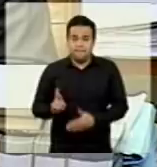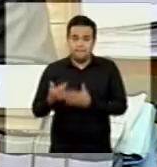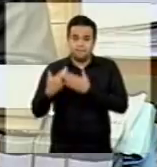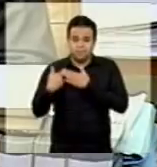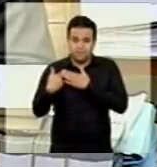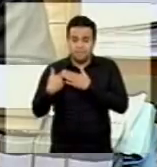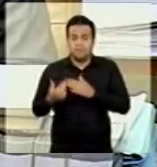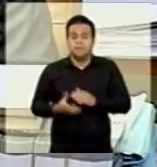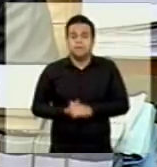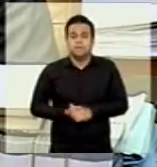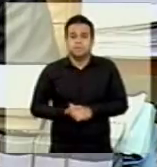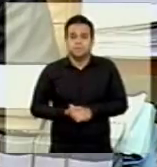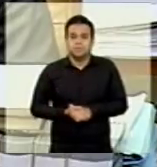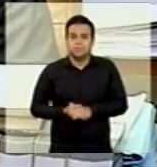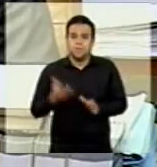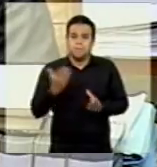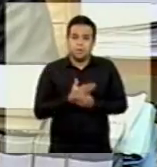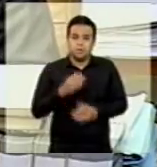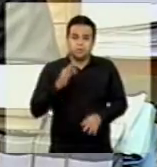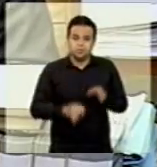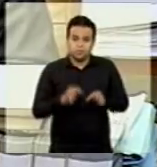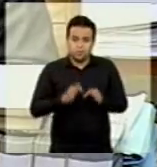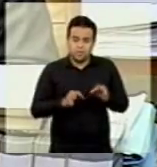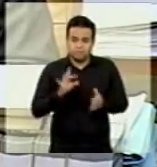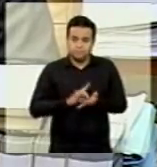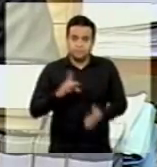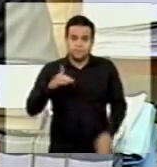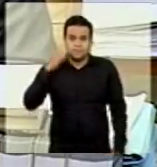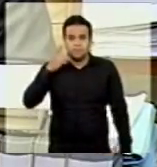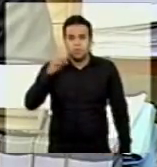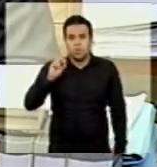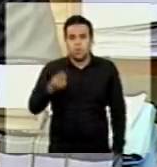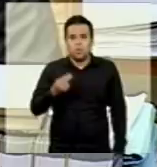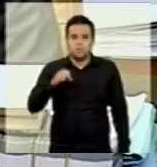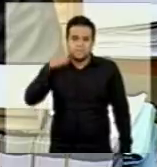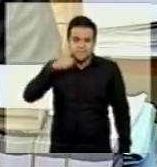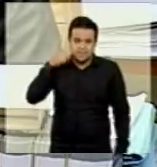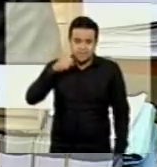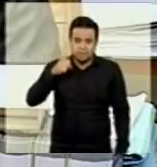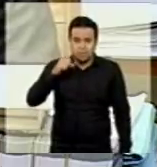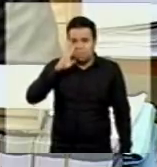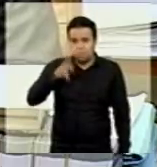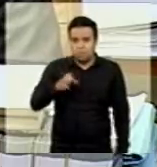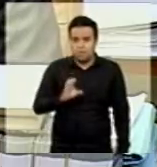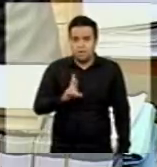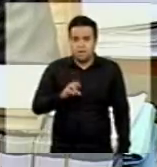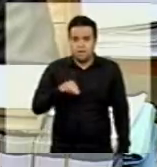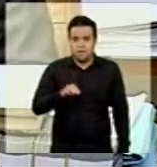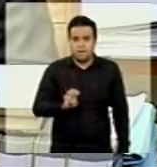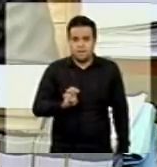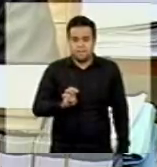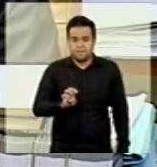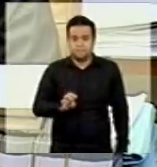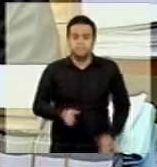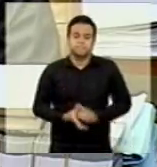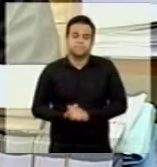julgar originariamente deputado ou senador acusado de crime, fecha aspas. O